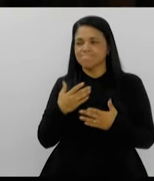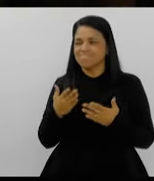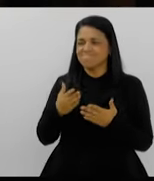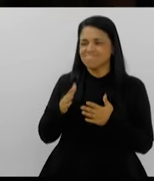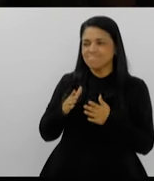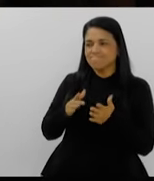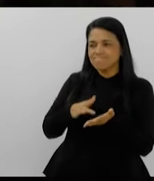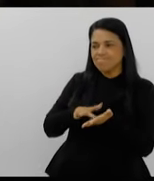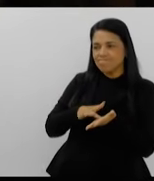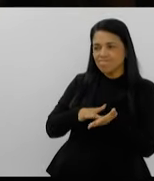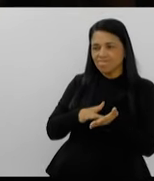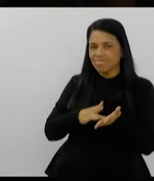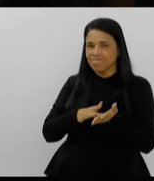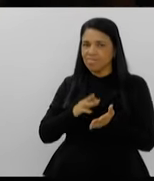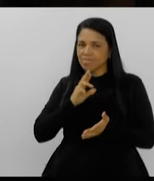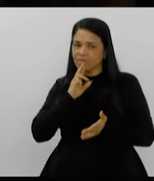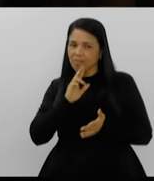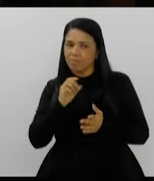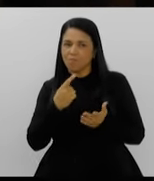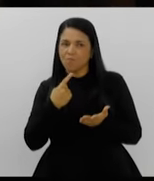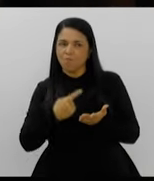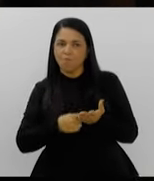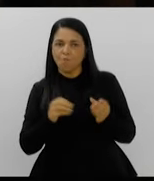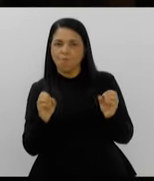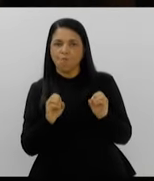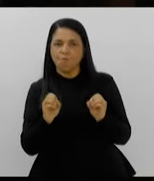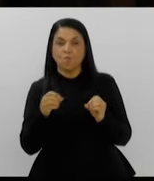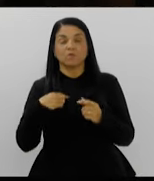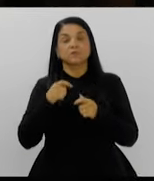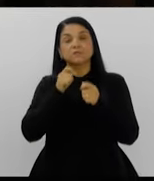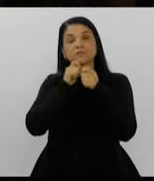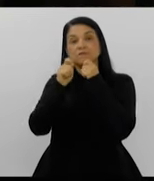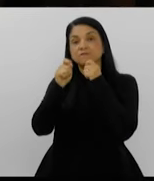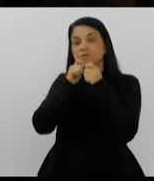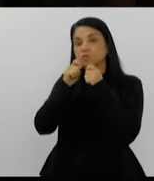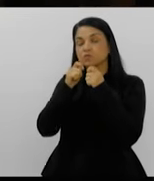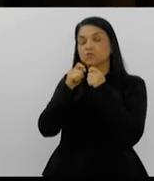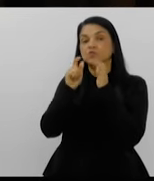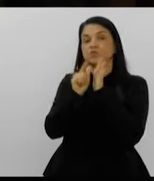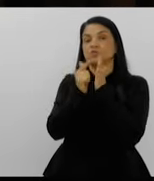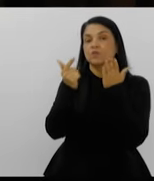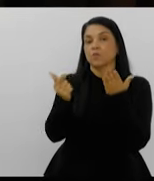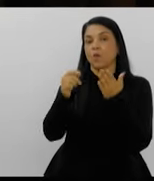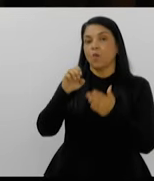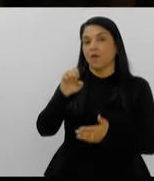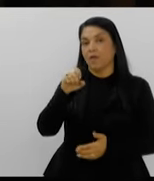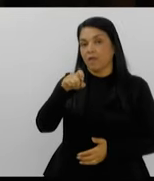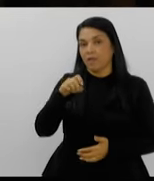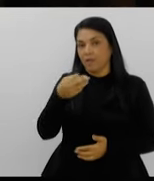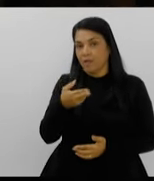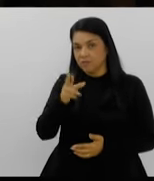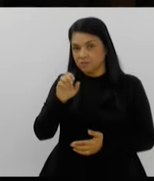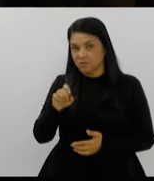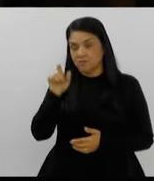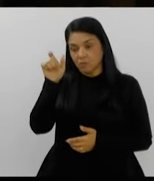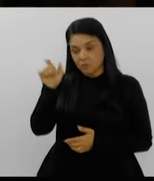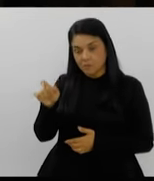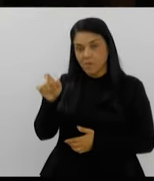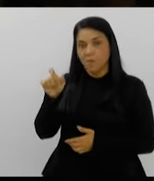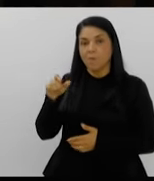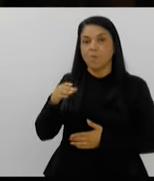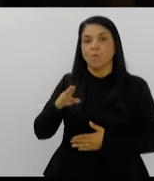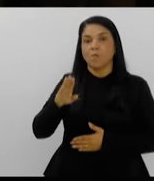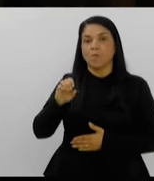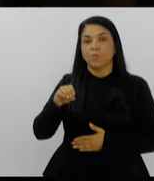fez compromisso algum. Quando ele foi entrevistado no jornal Extra, por uma figura, um boneco, a Emma, que entrevistou todos